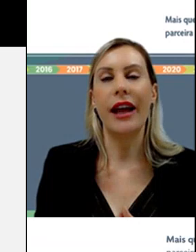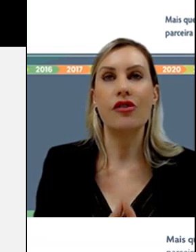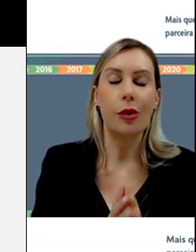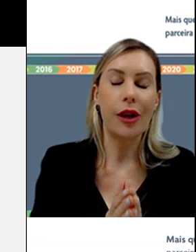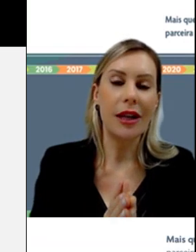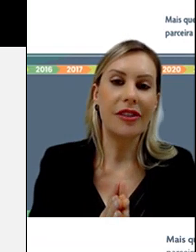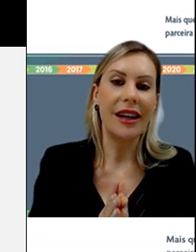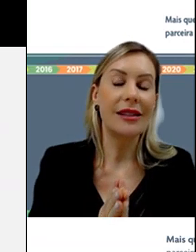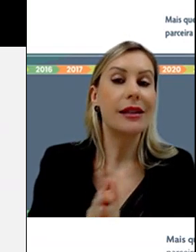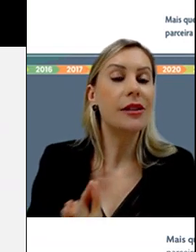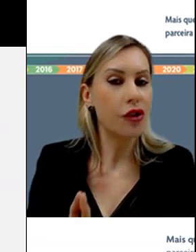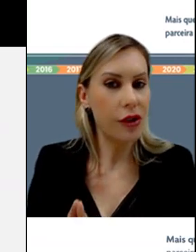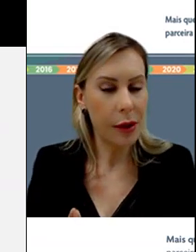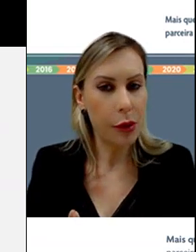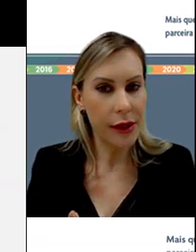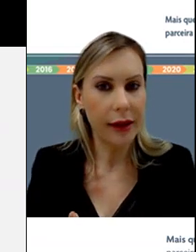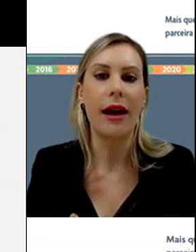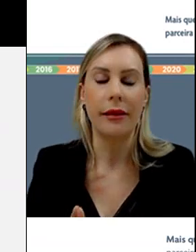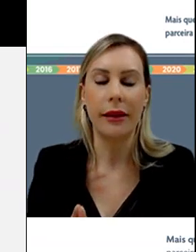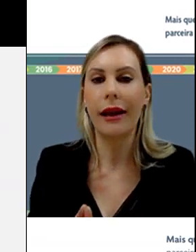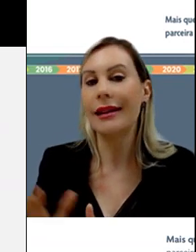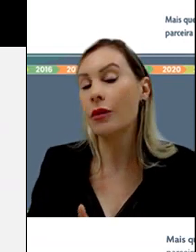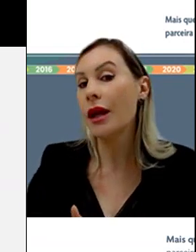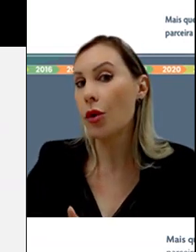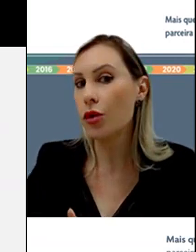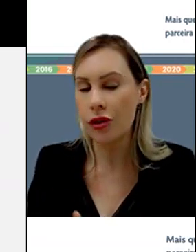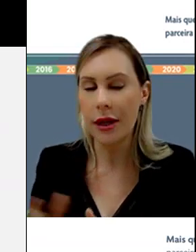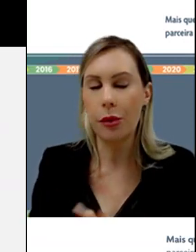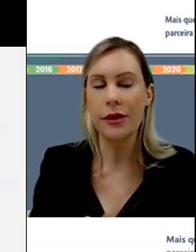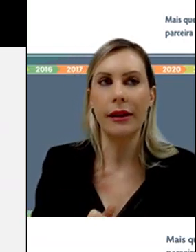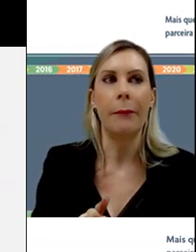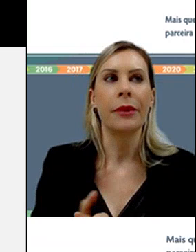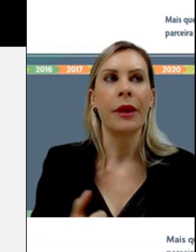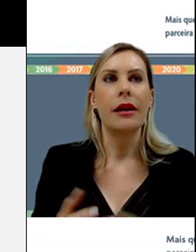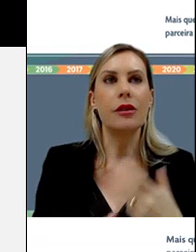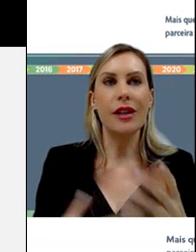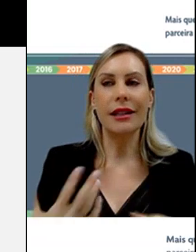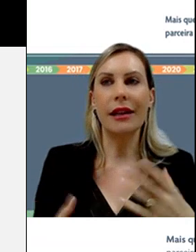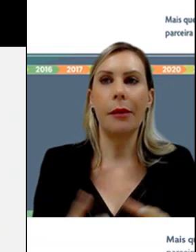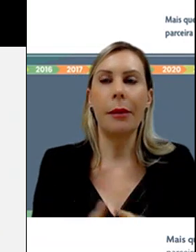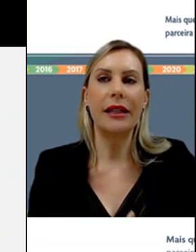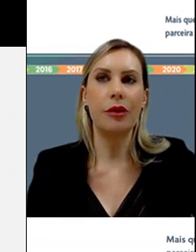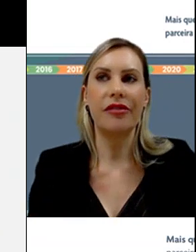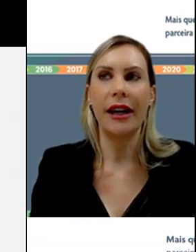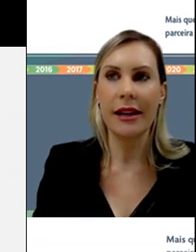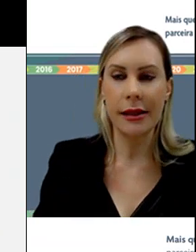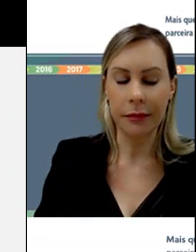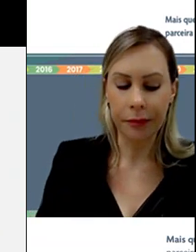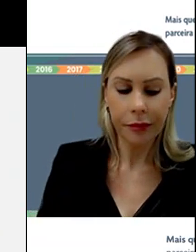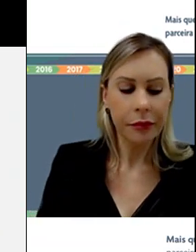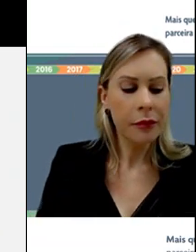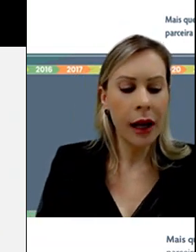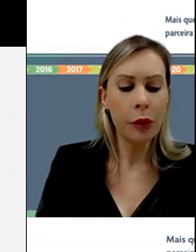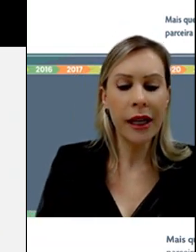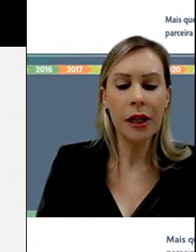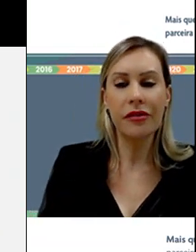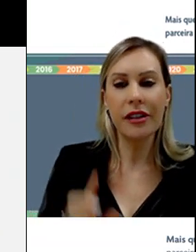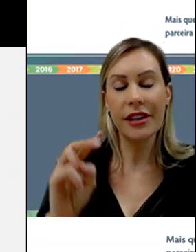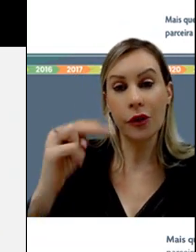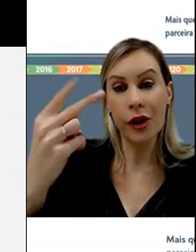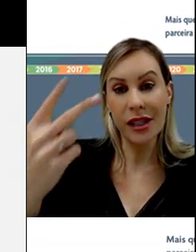em atividade, é porque ele falece antes de se aposentar, tá? E não depois de se aposentar. Então, se ele está trabalhando e falece,